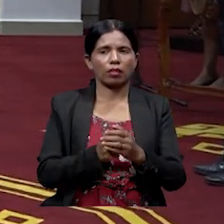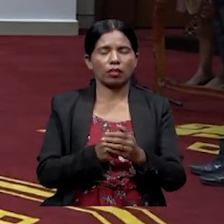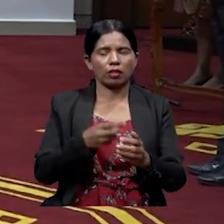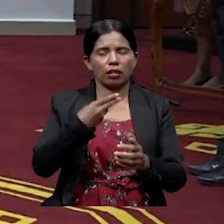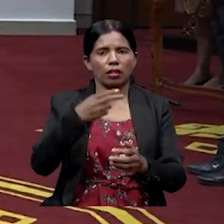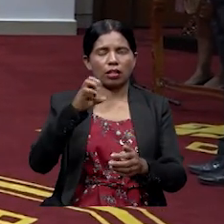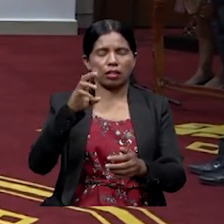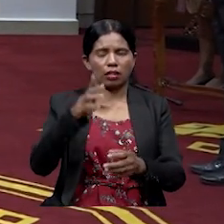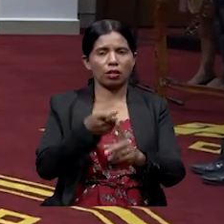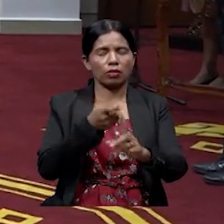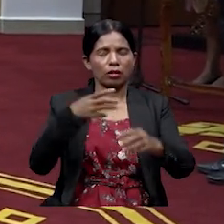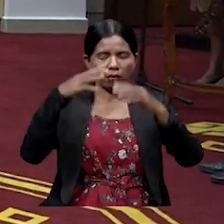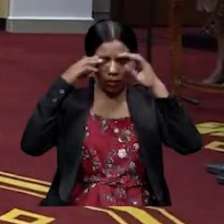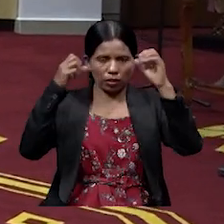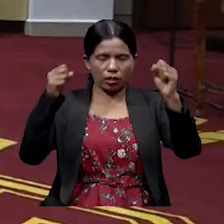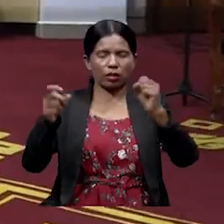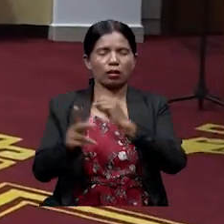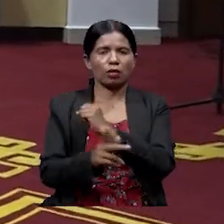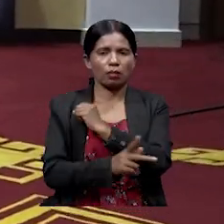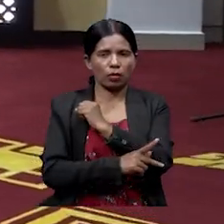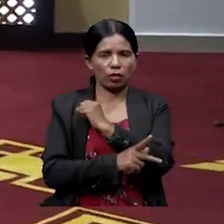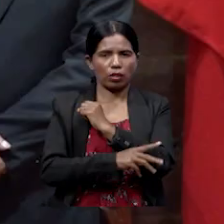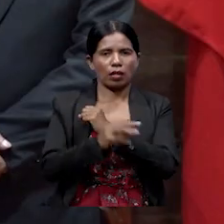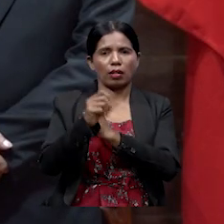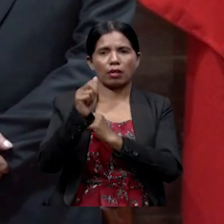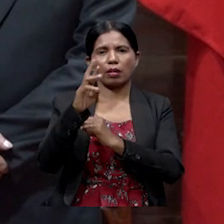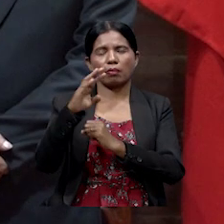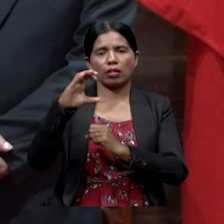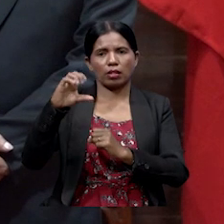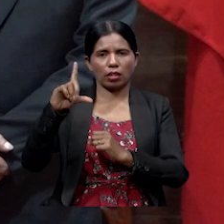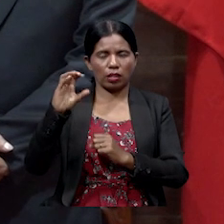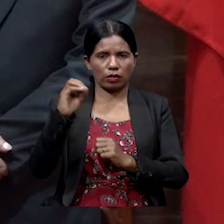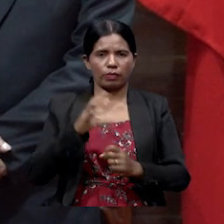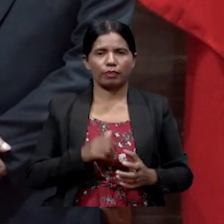Rússia e Presidente da República Portugal, Marcelo Rebelo de Souza.